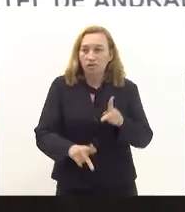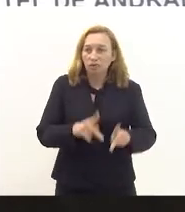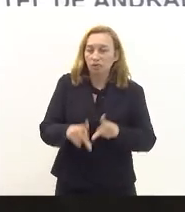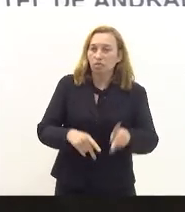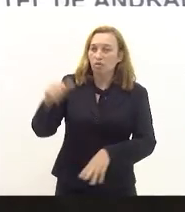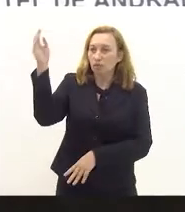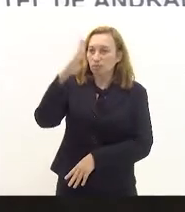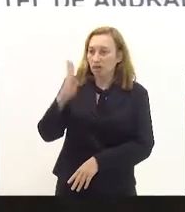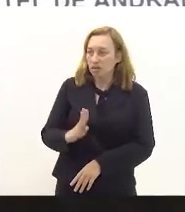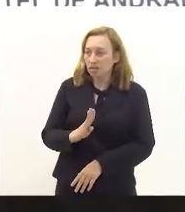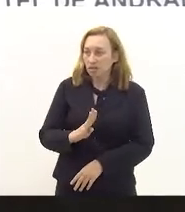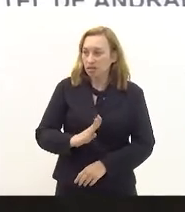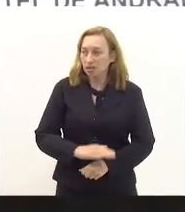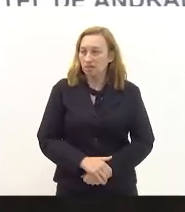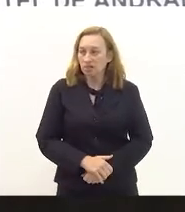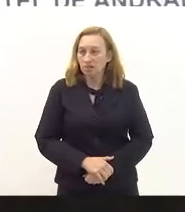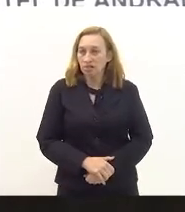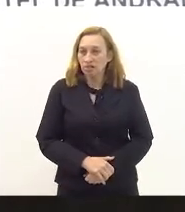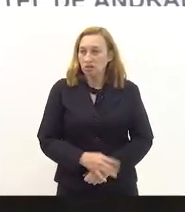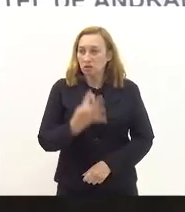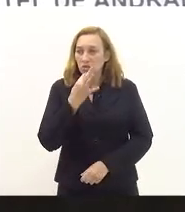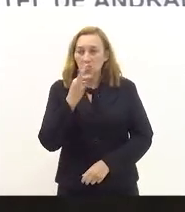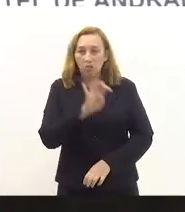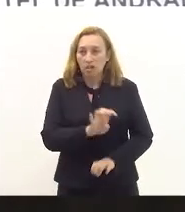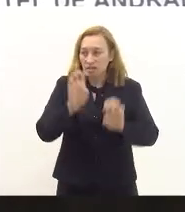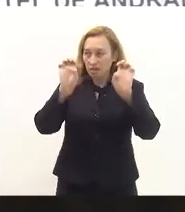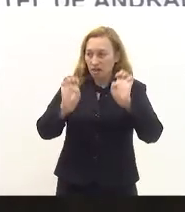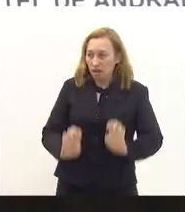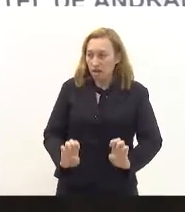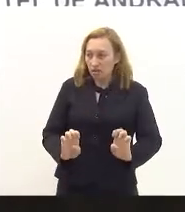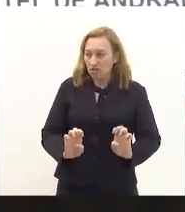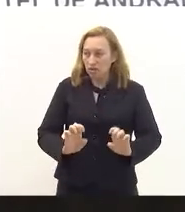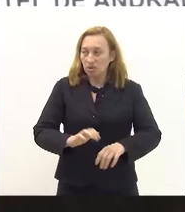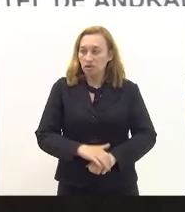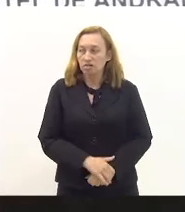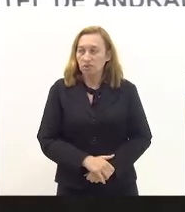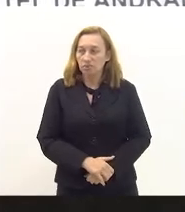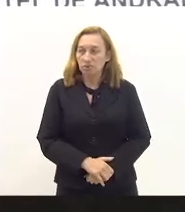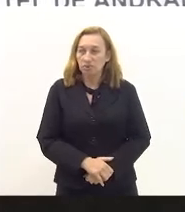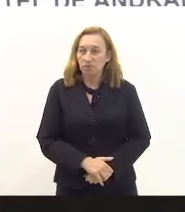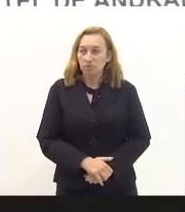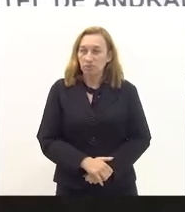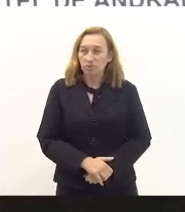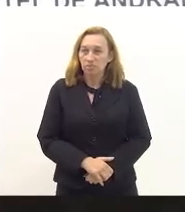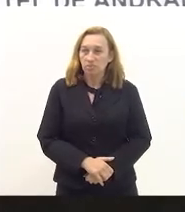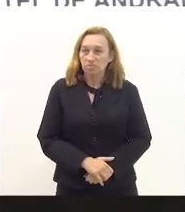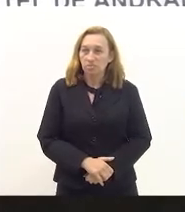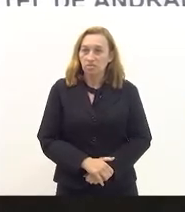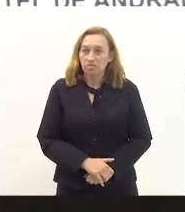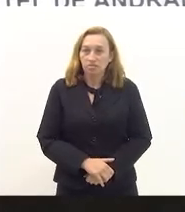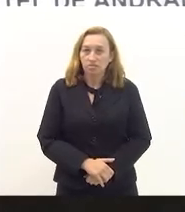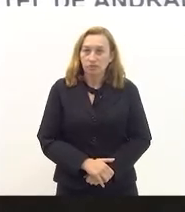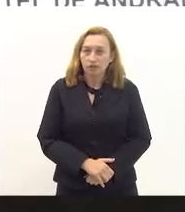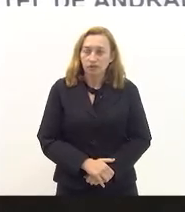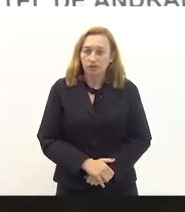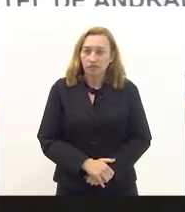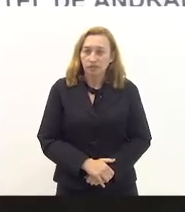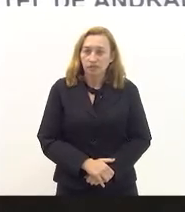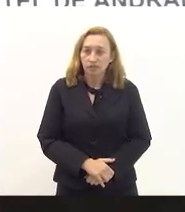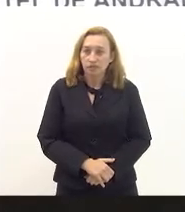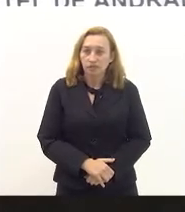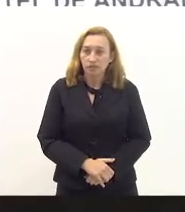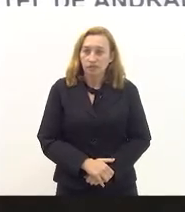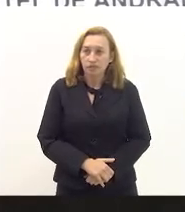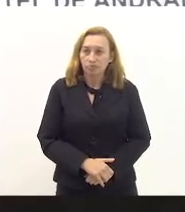brasileiro, desconhecem a ética, a moralidade pública e o decoro. Diante